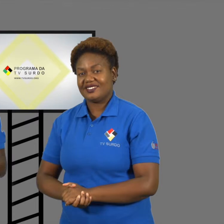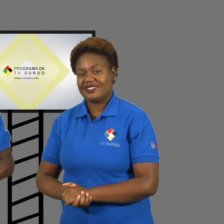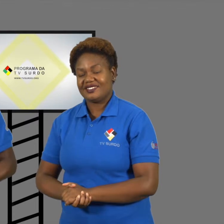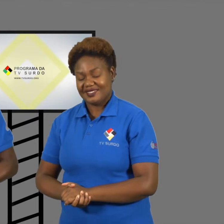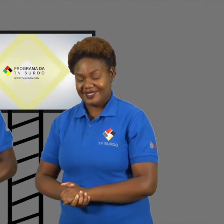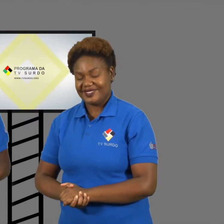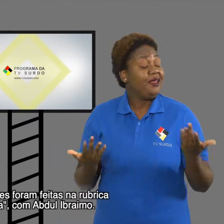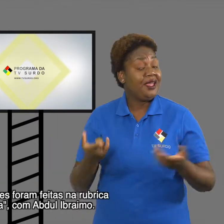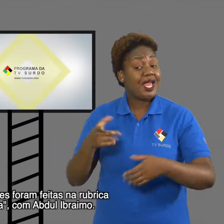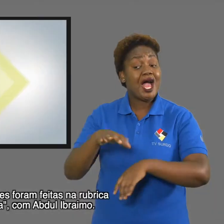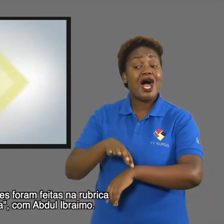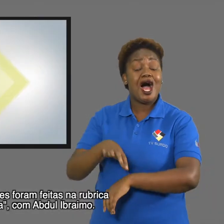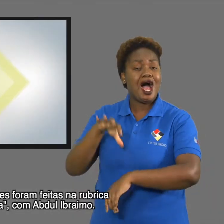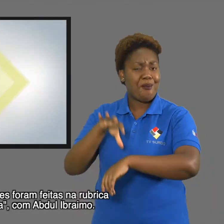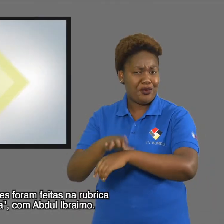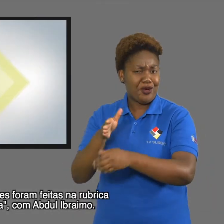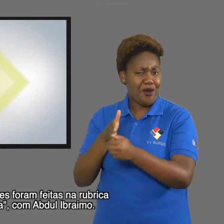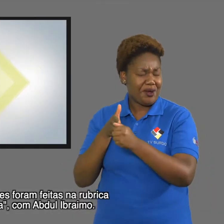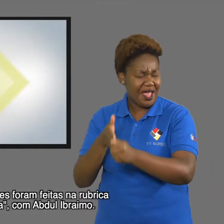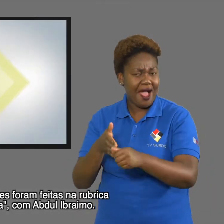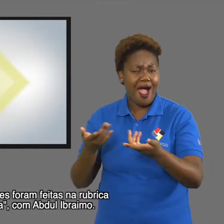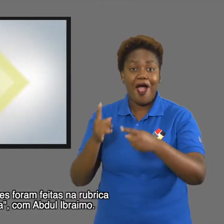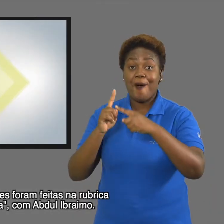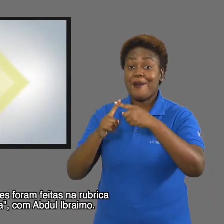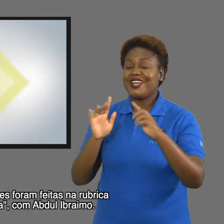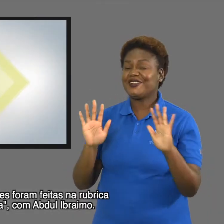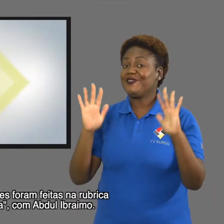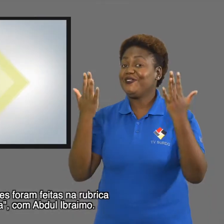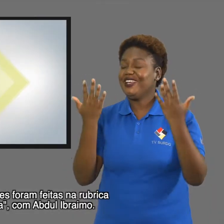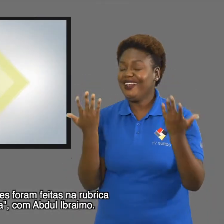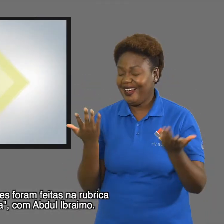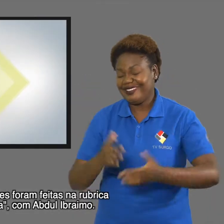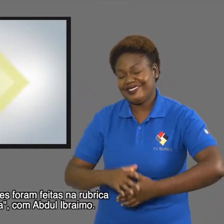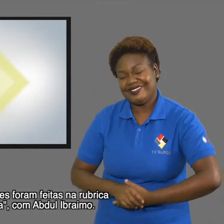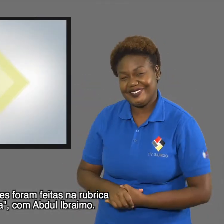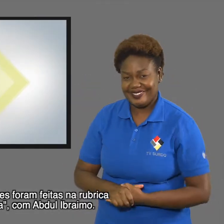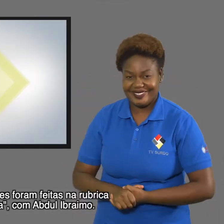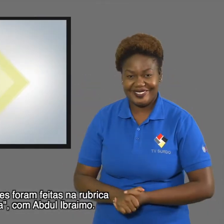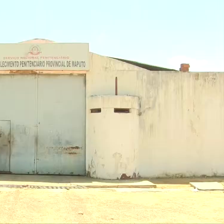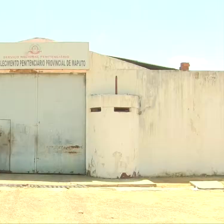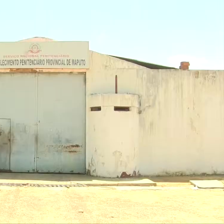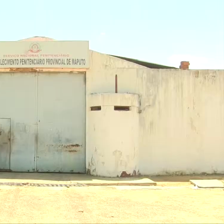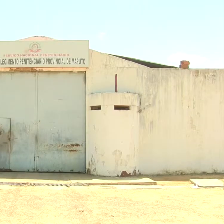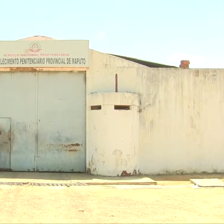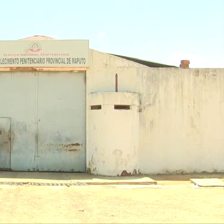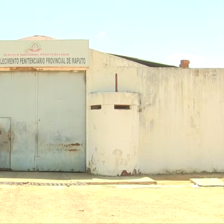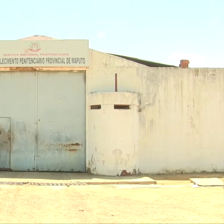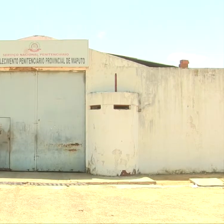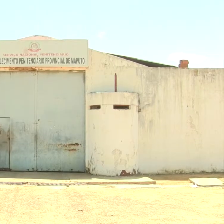As declarações foram feitas na rubrica Mais Vida, com Abdul Ibrahimu.